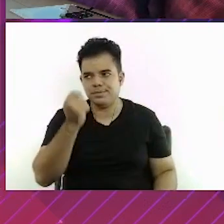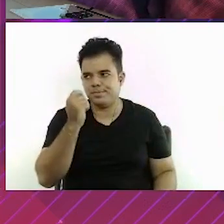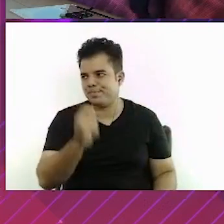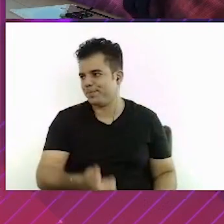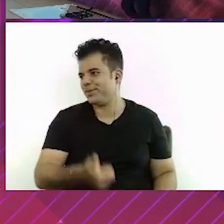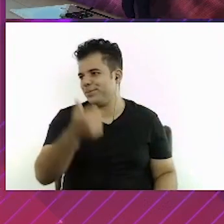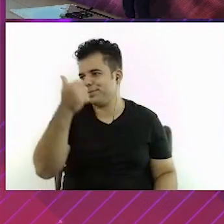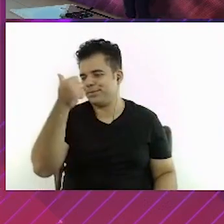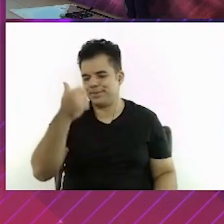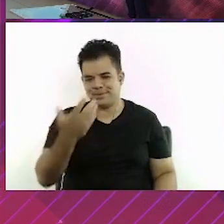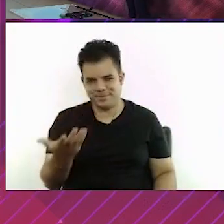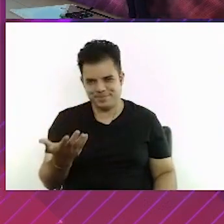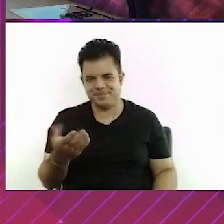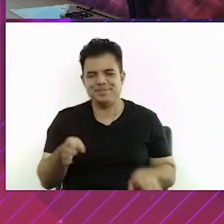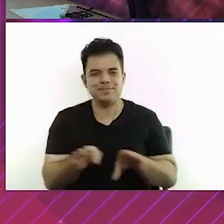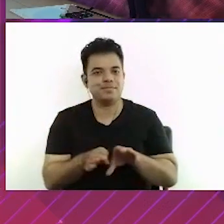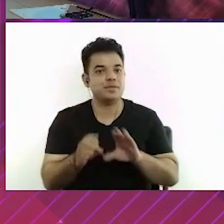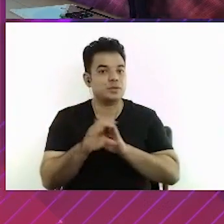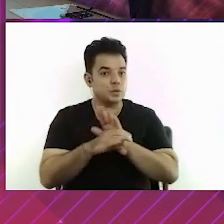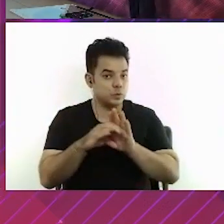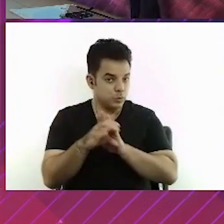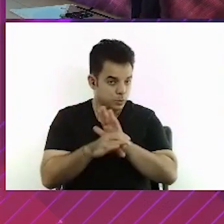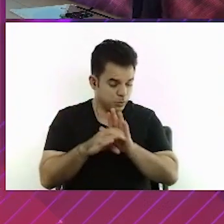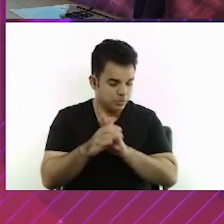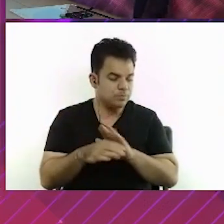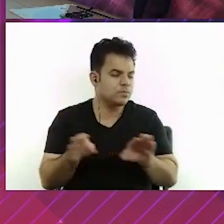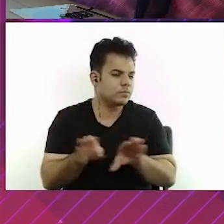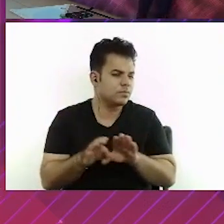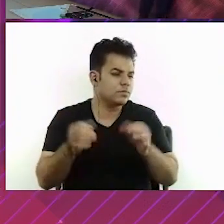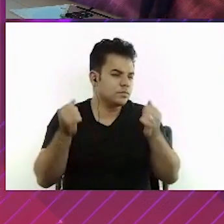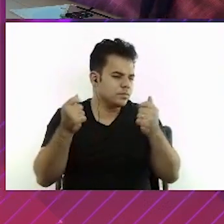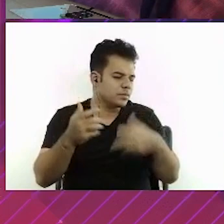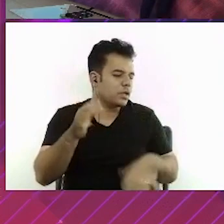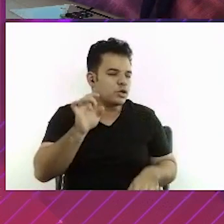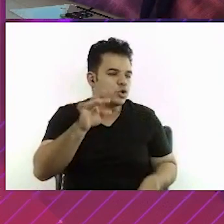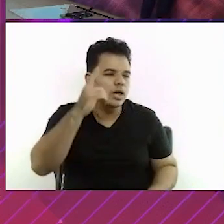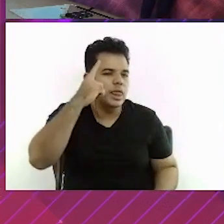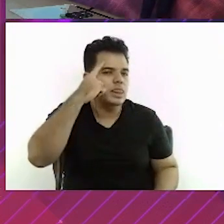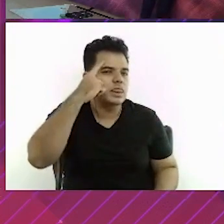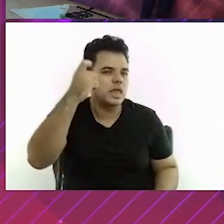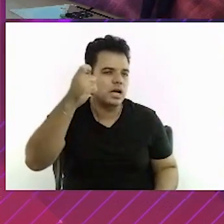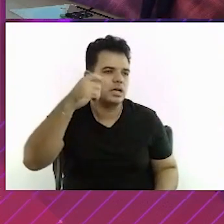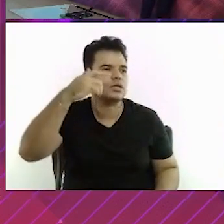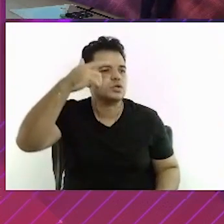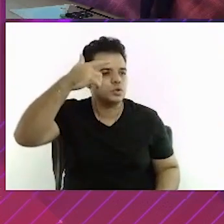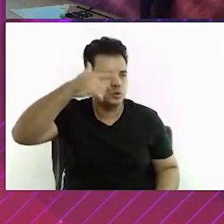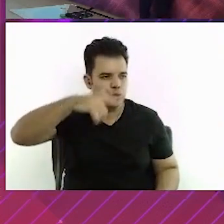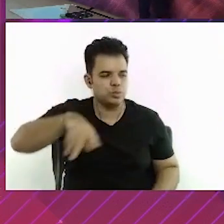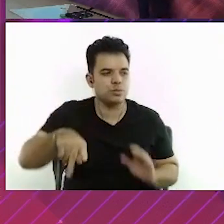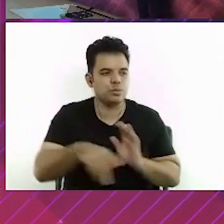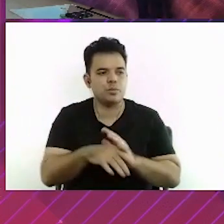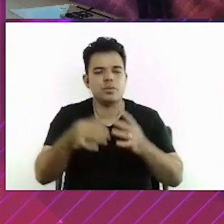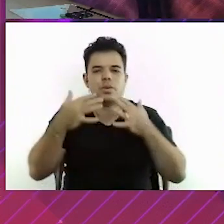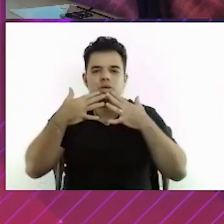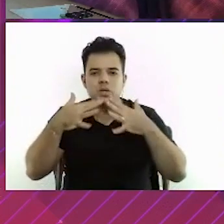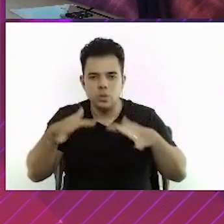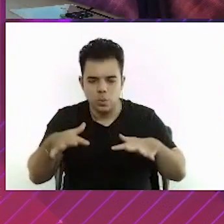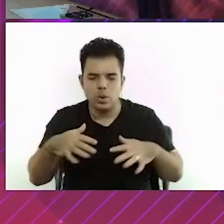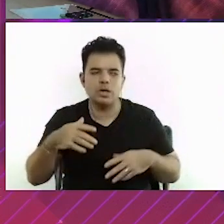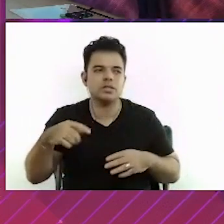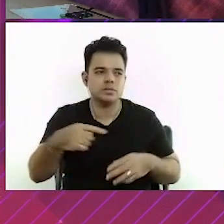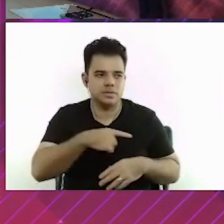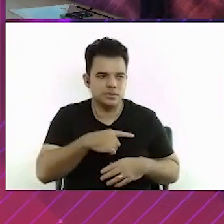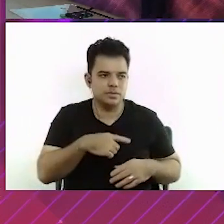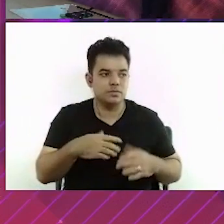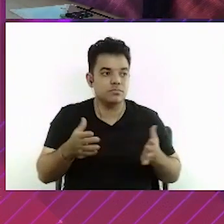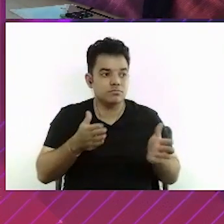E os conceitos, eu espero que tenham conseguido passar a ideia que os conceitos eles se repetem entre linguagens. Chegou um momento que a gente estava